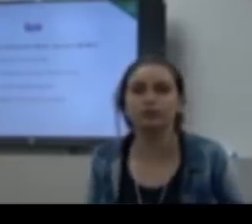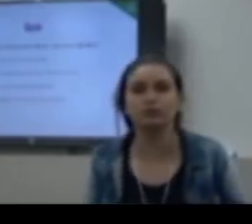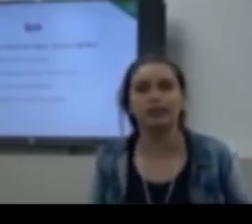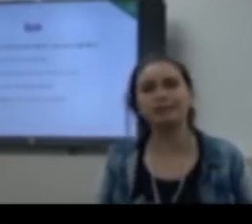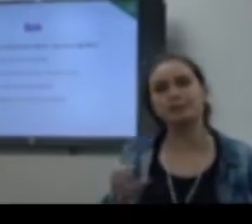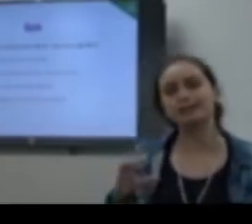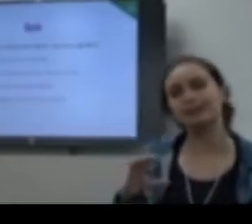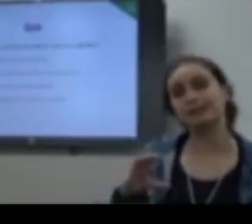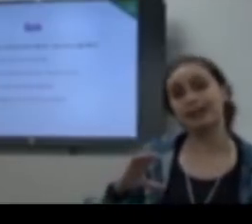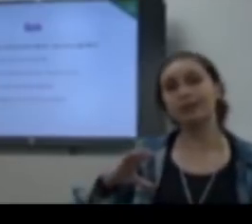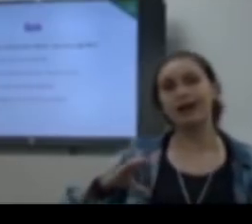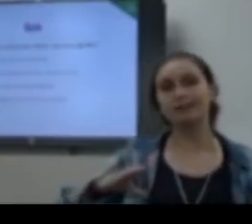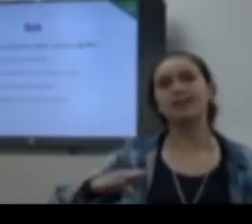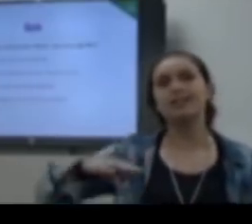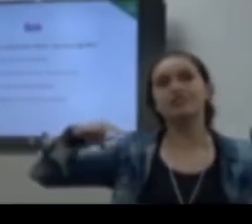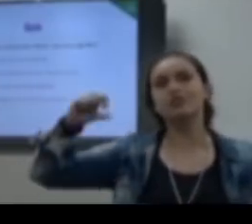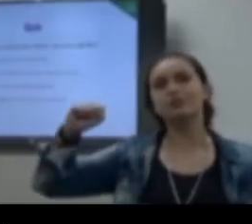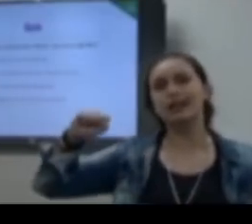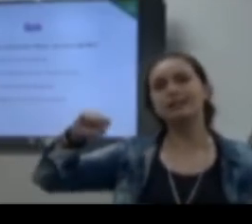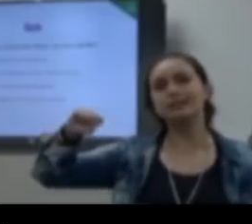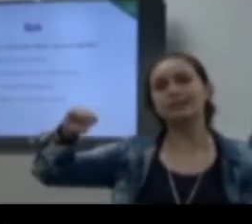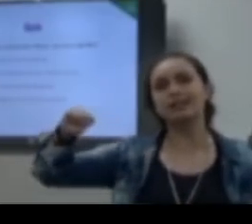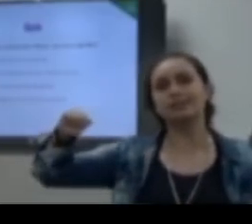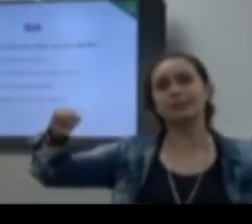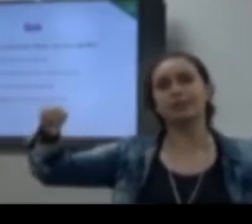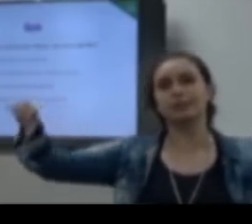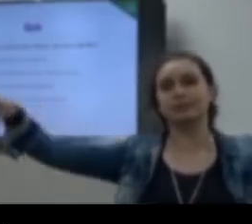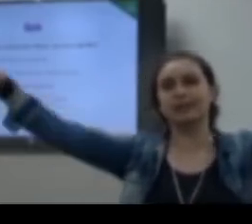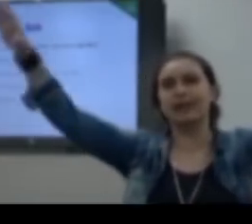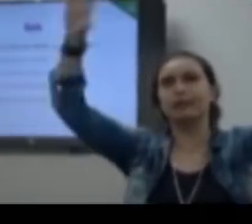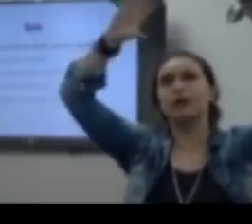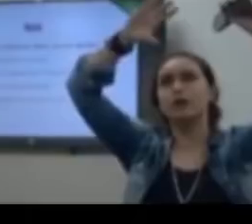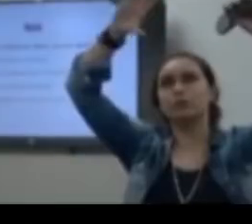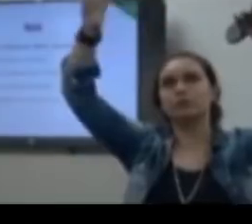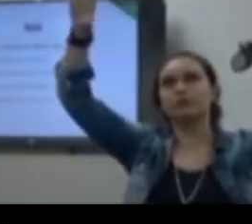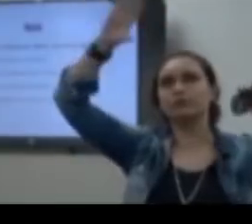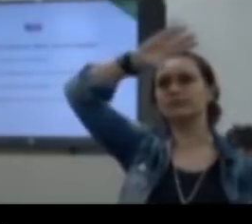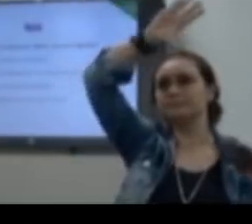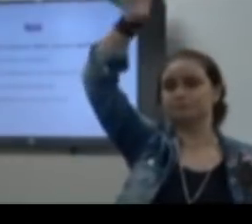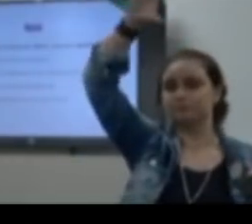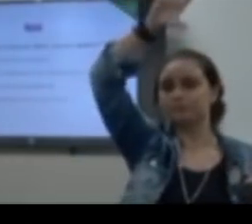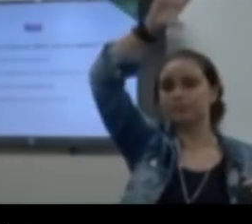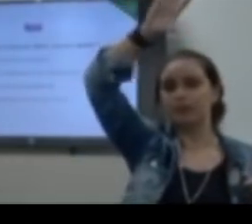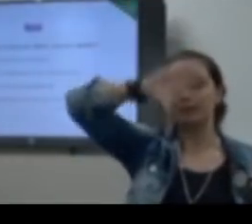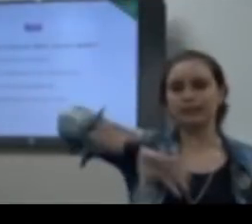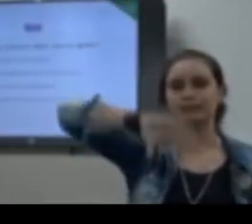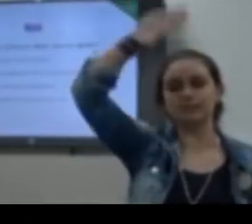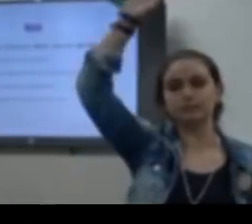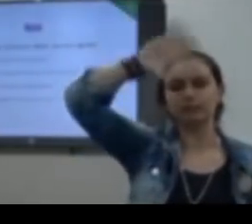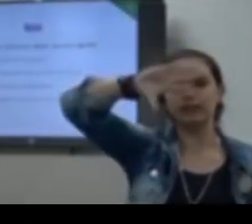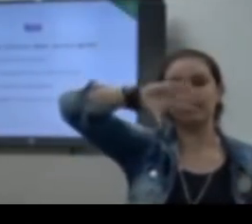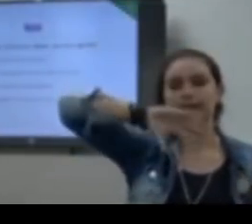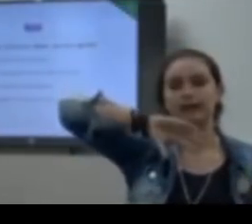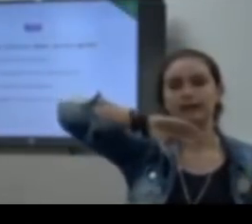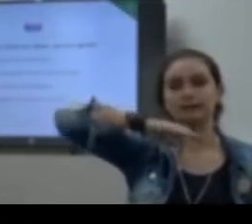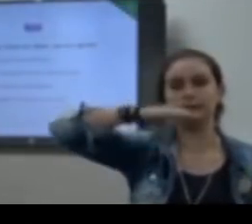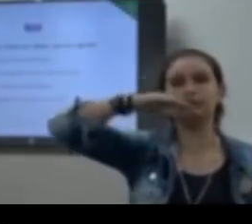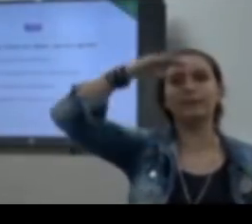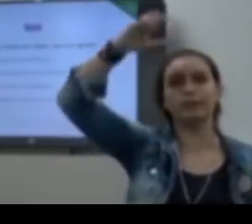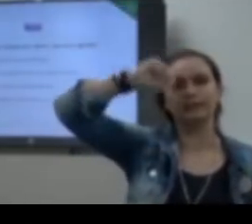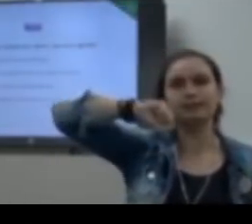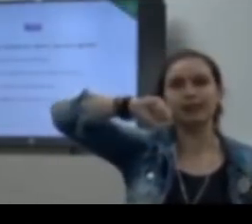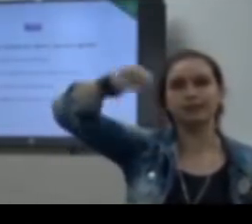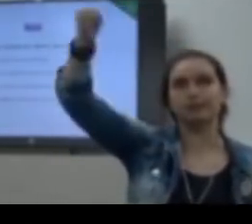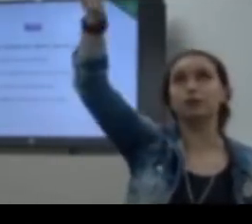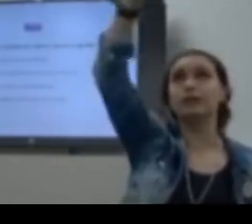arbóreos? A gente comentou lá das matas das araucárias, que tinham 3 estratos arbóreos, né? Que eram como se fosse pensando